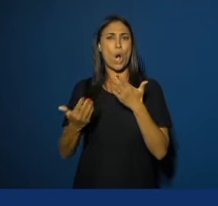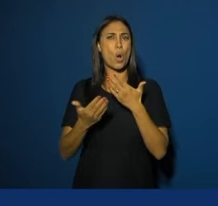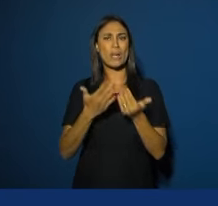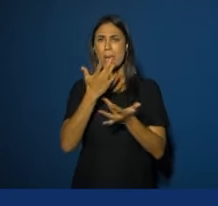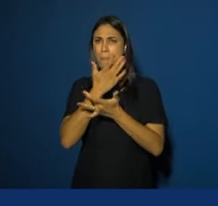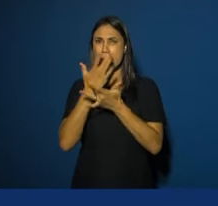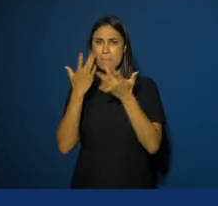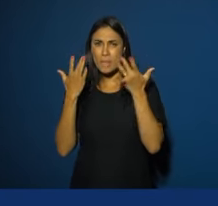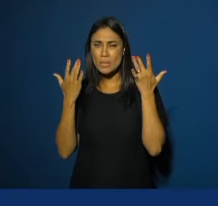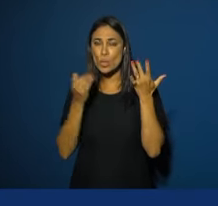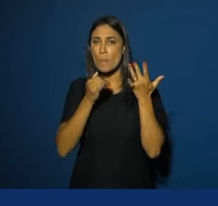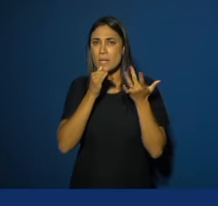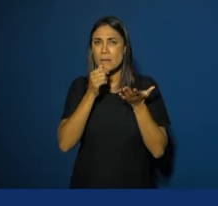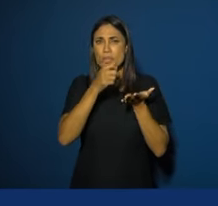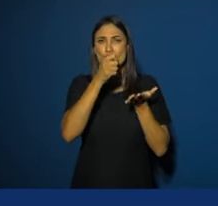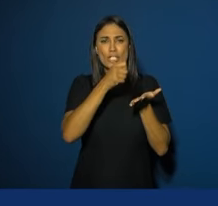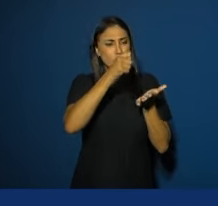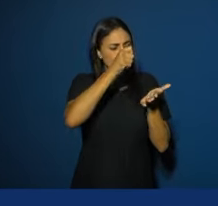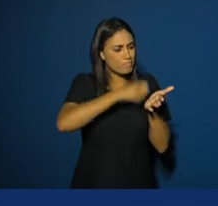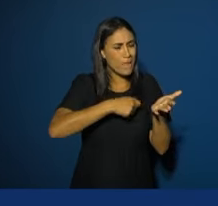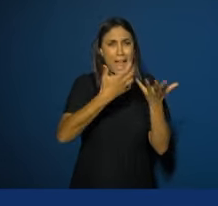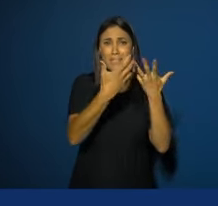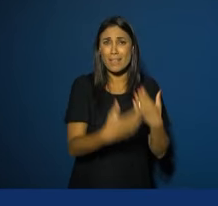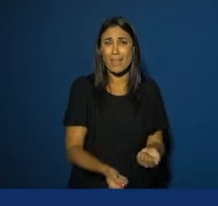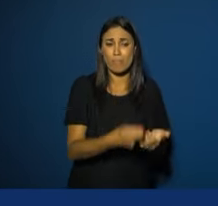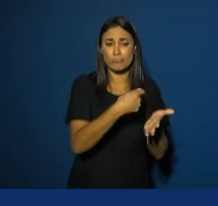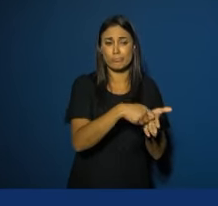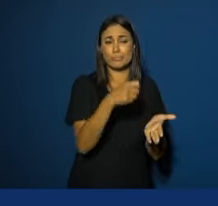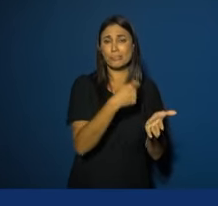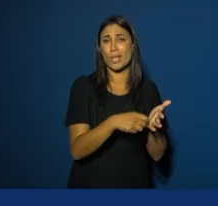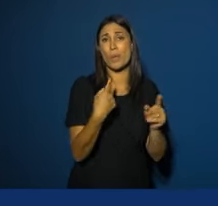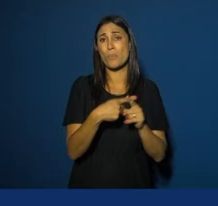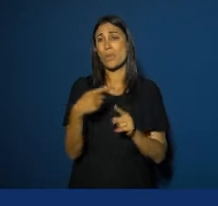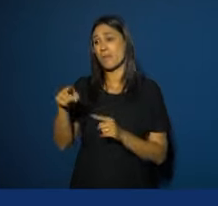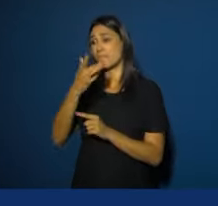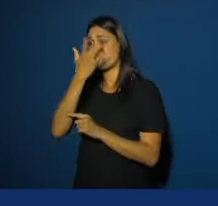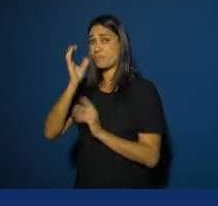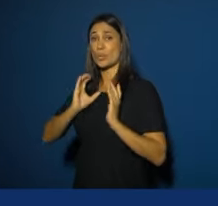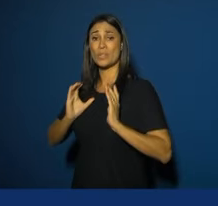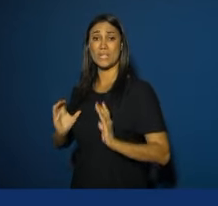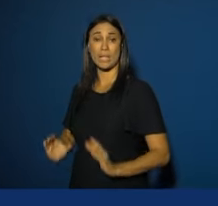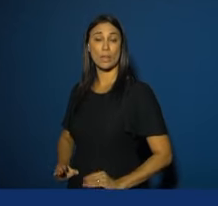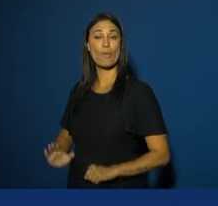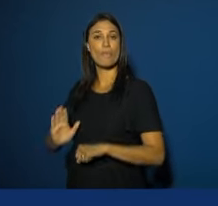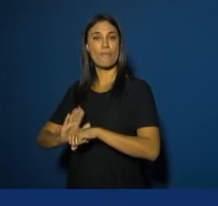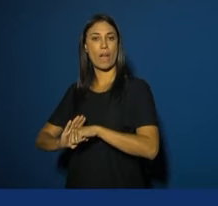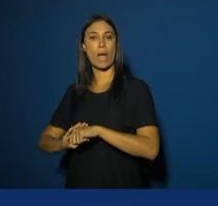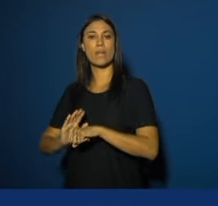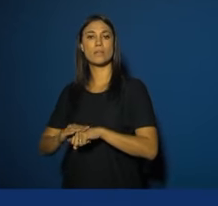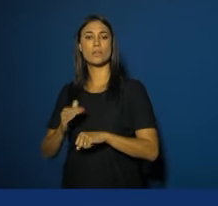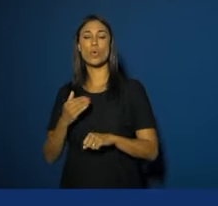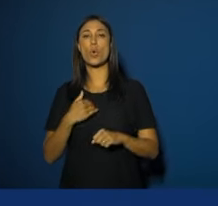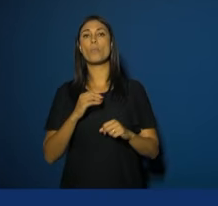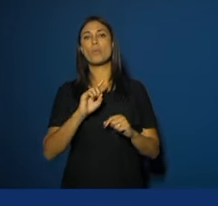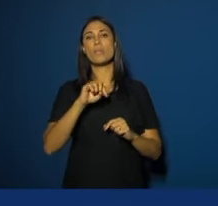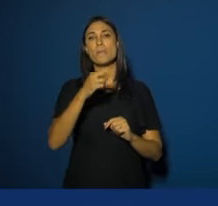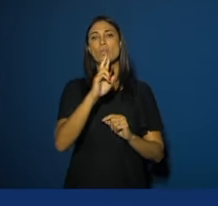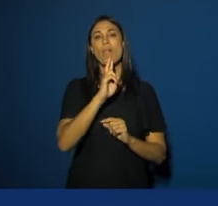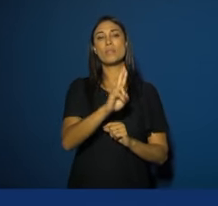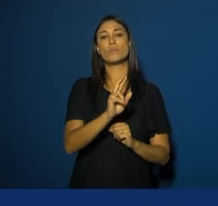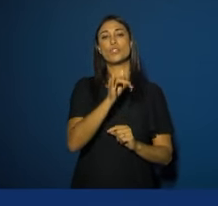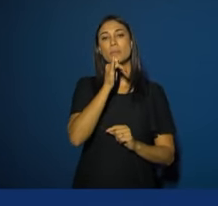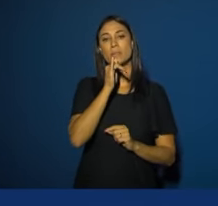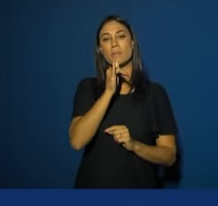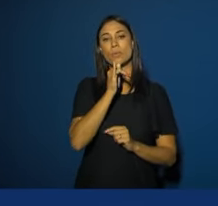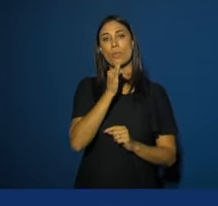a sua caneta num papel ali sobretudo porque o cidadão a ao fazer isso faz como agente público e depois responde no